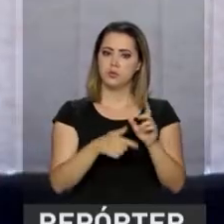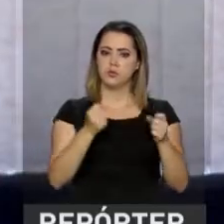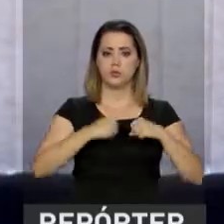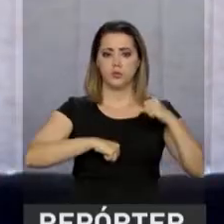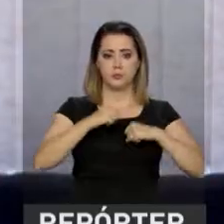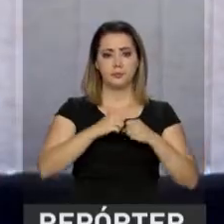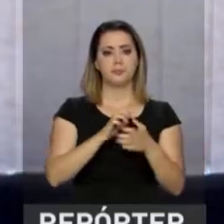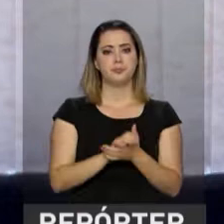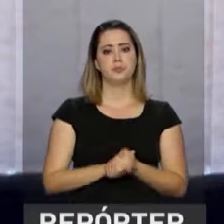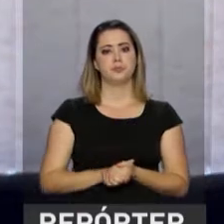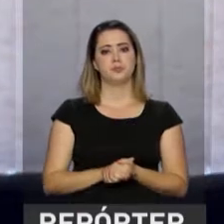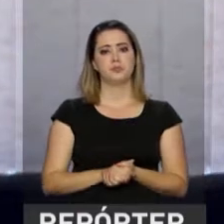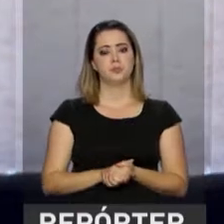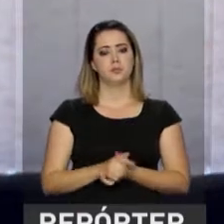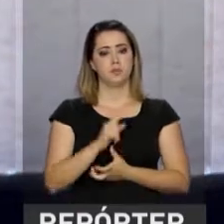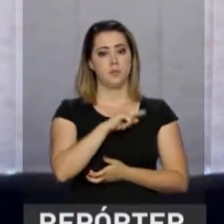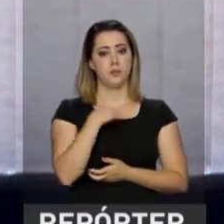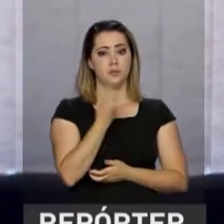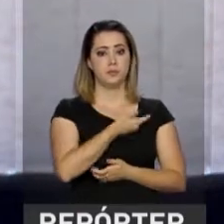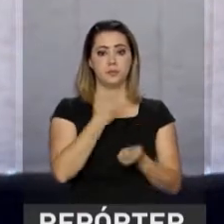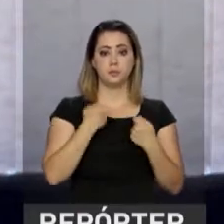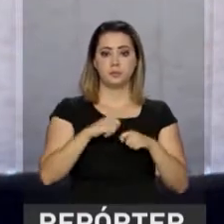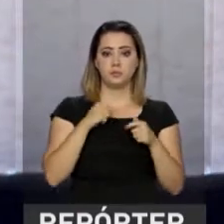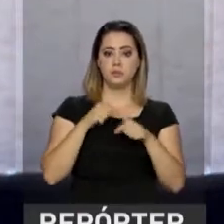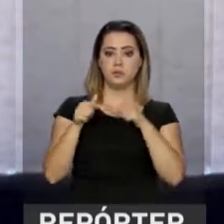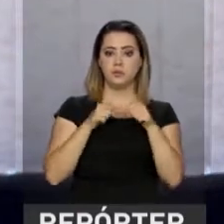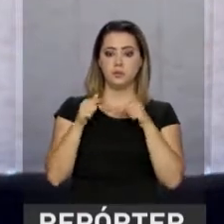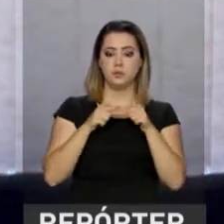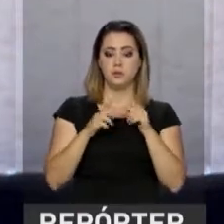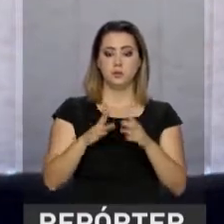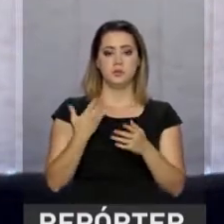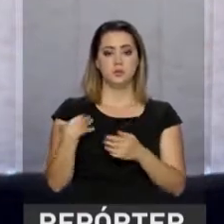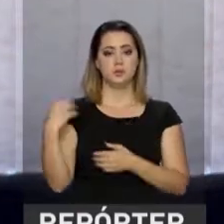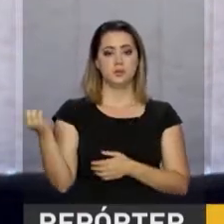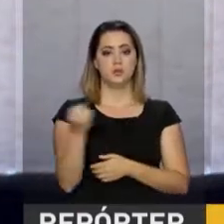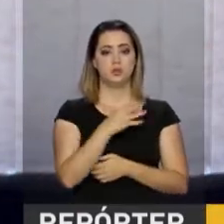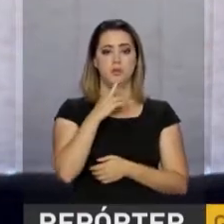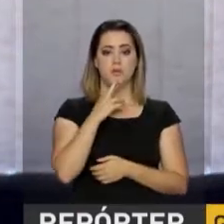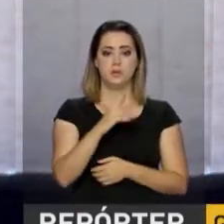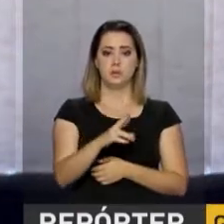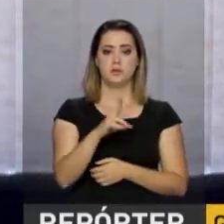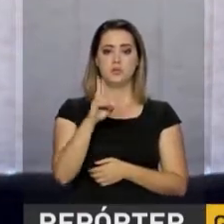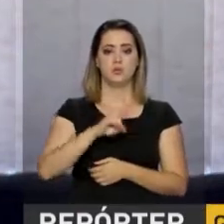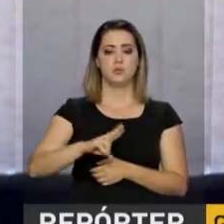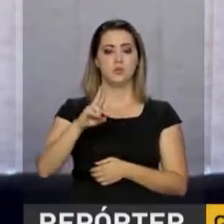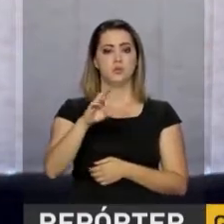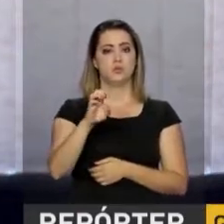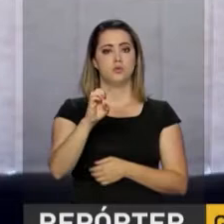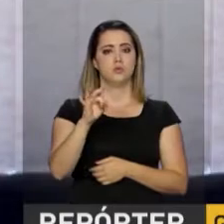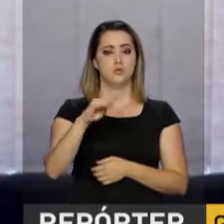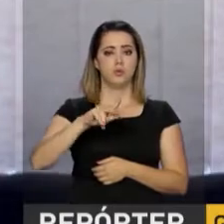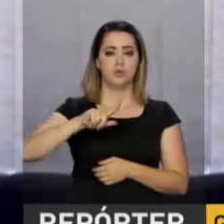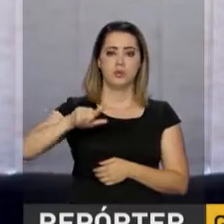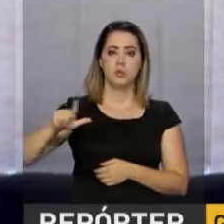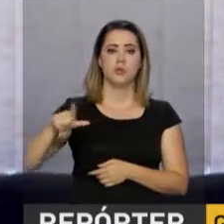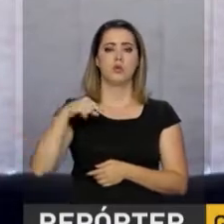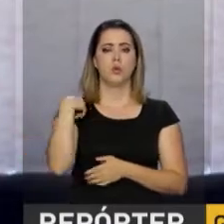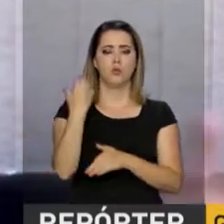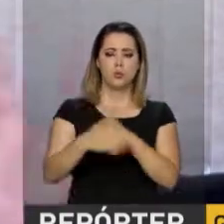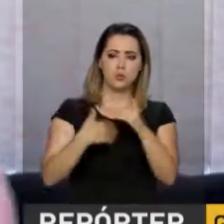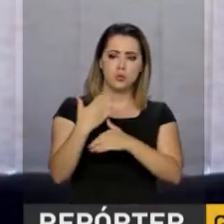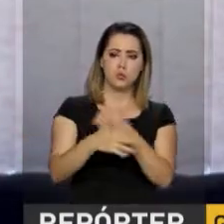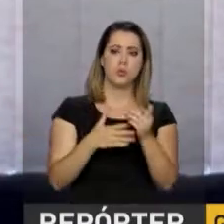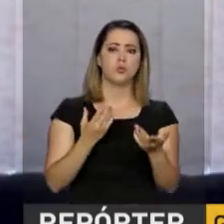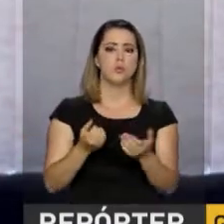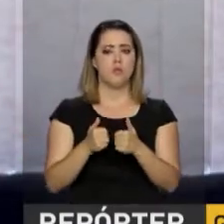trabalhar o máximo possível para exercitar novas soluções para o uso do etanol da cabeça e sustente e